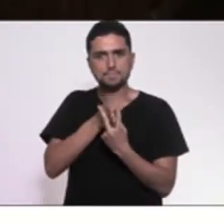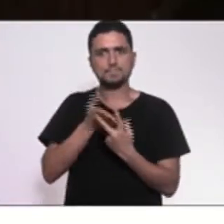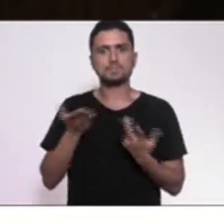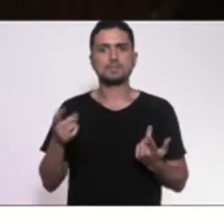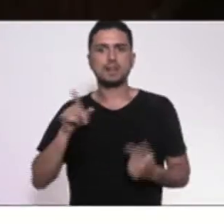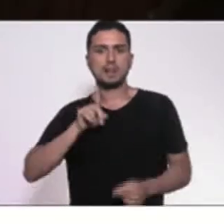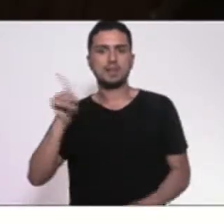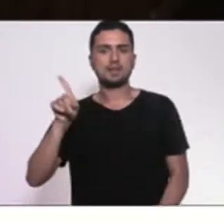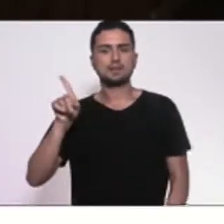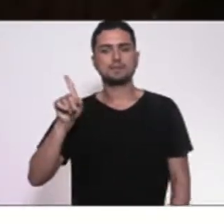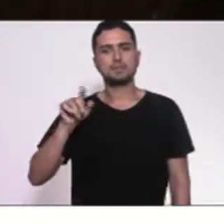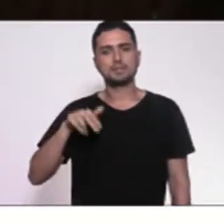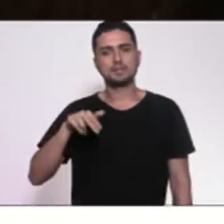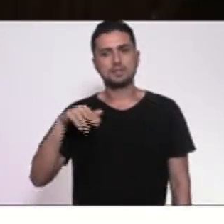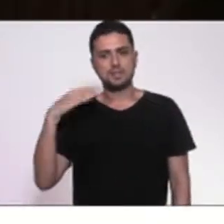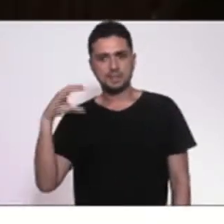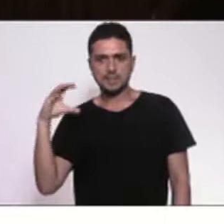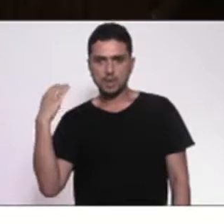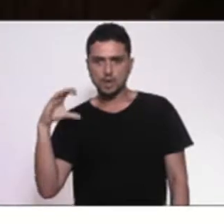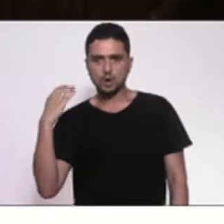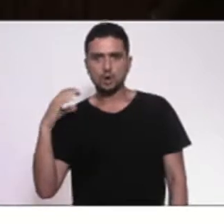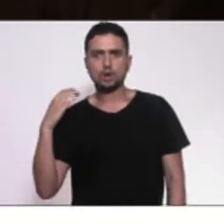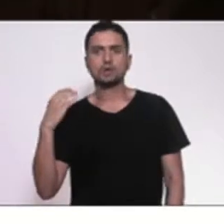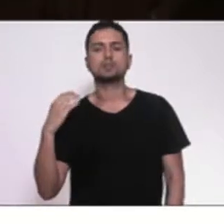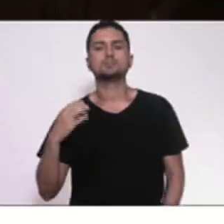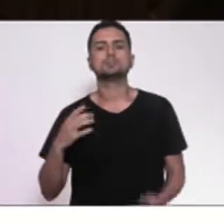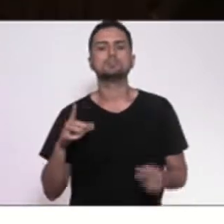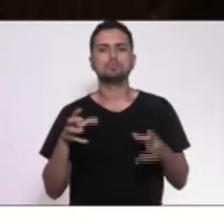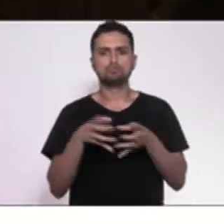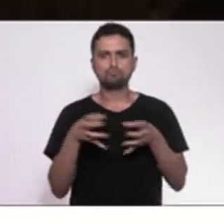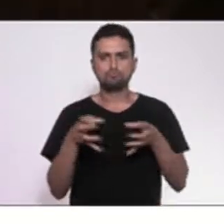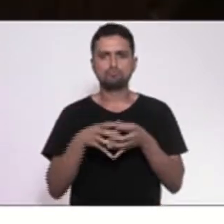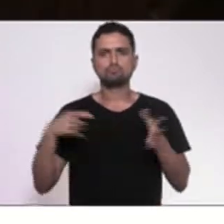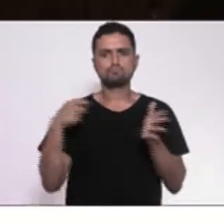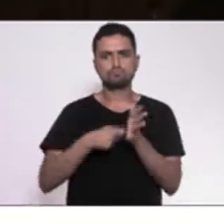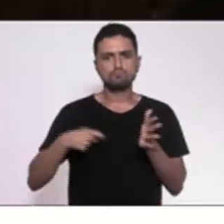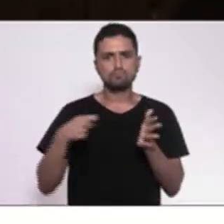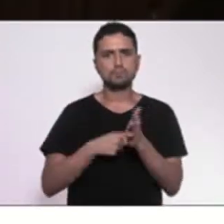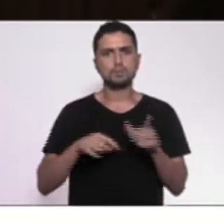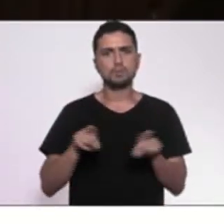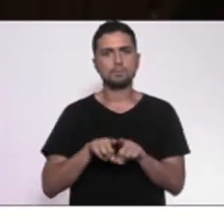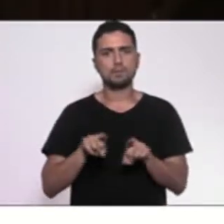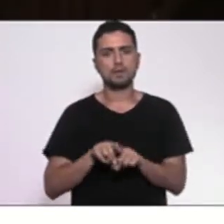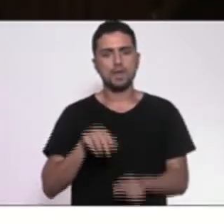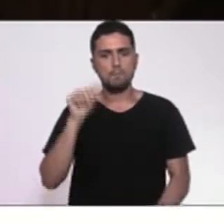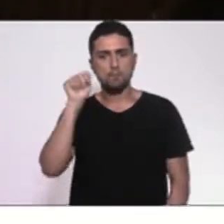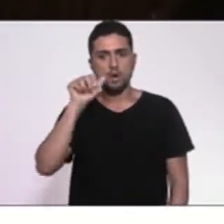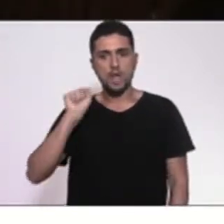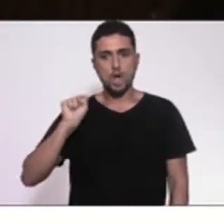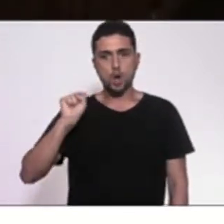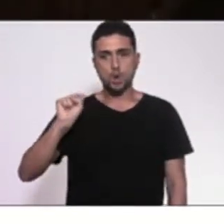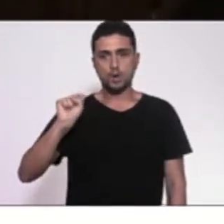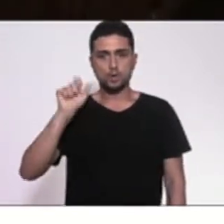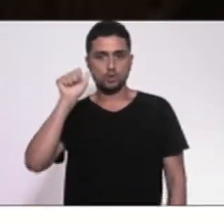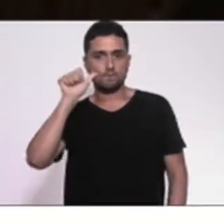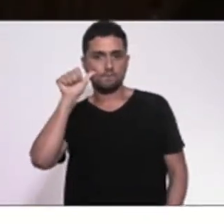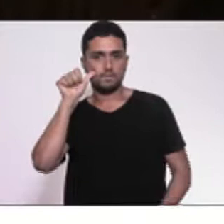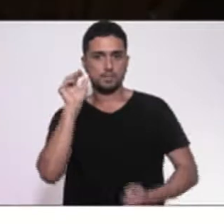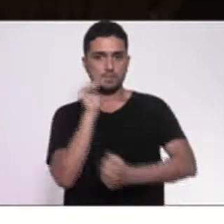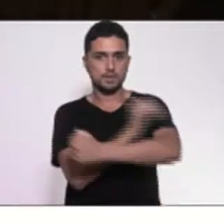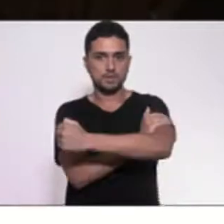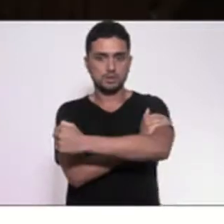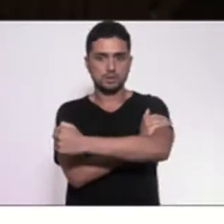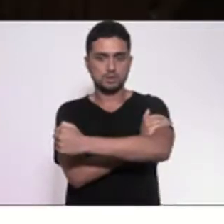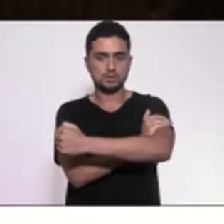lésbicas na cidade de Niterói, muito importante nesse sentido. A Oitava Feminista, pelo trabalho